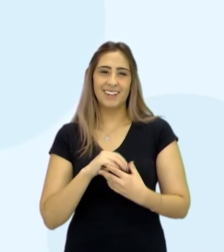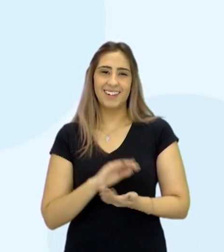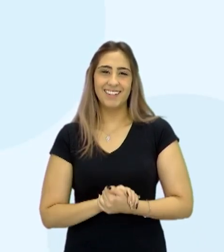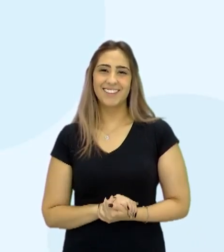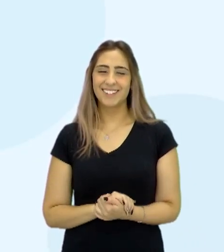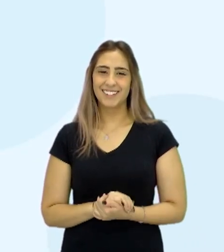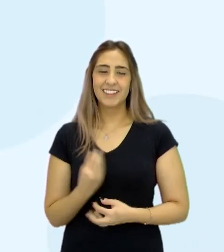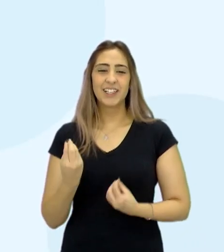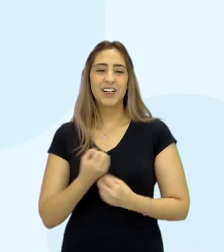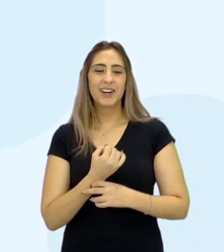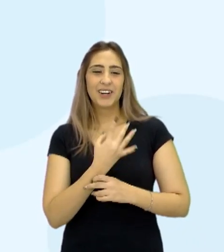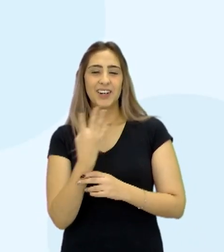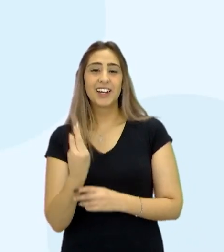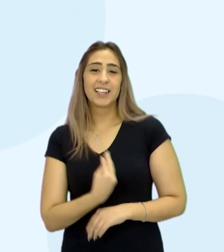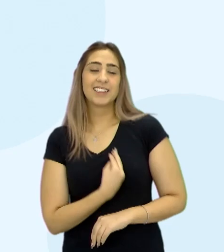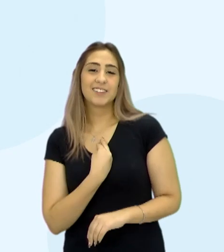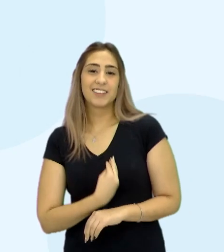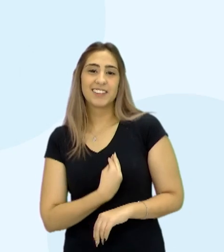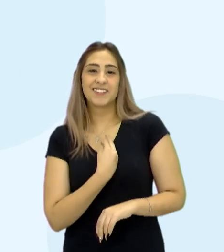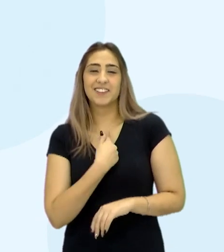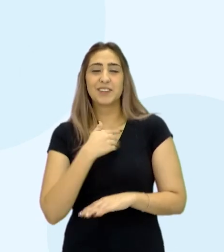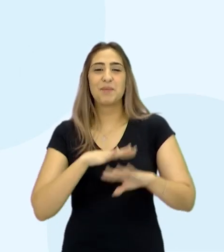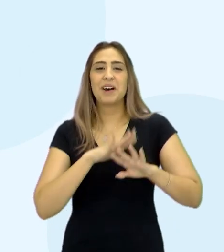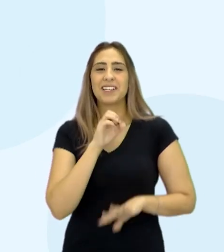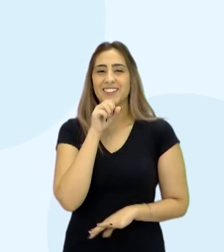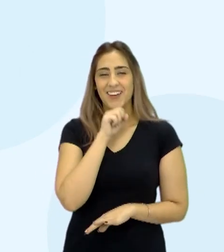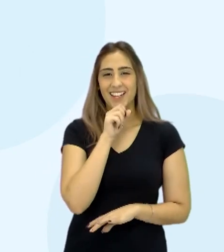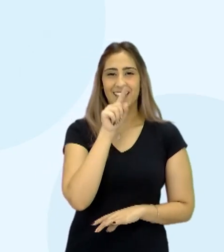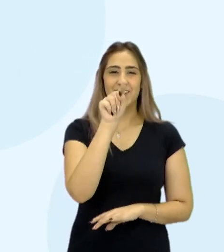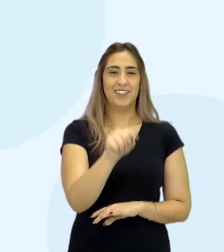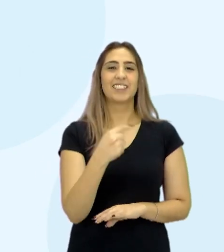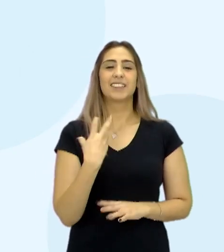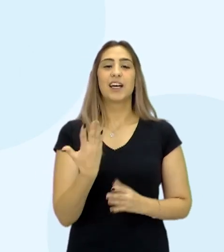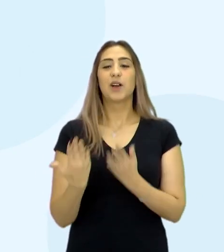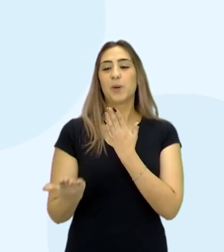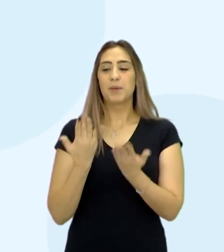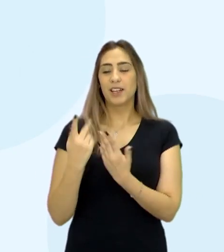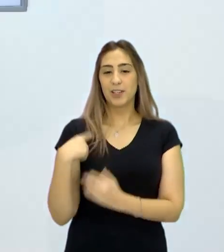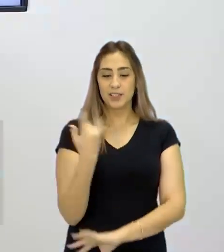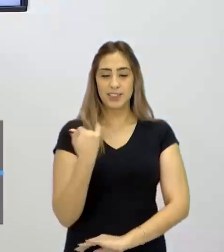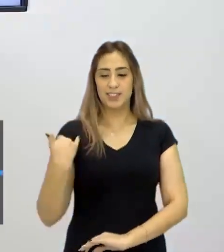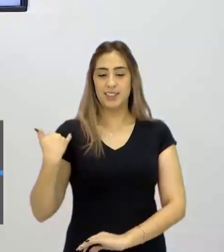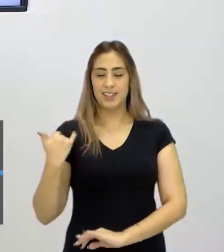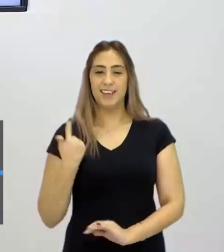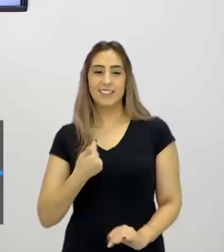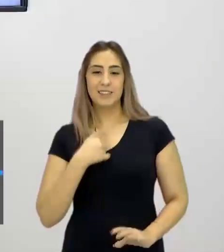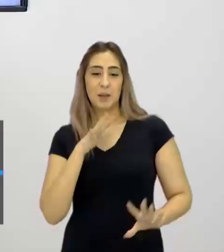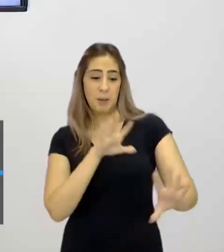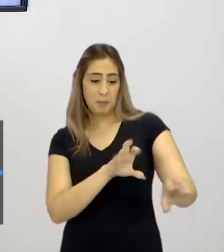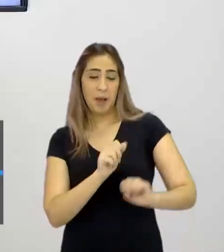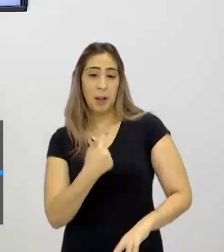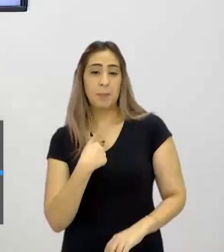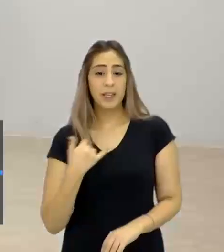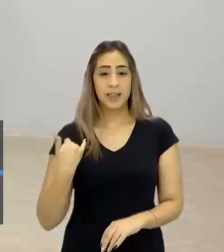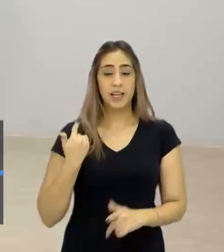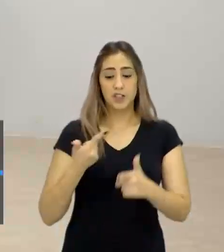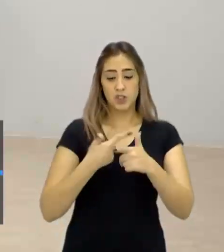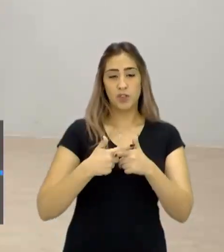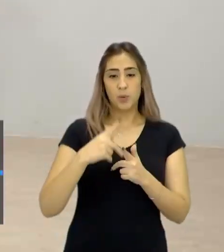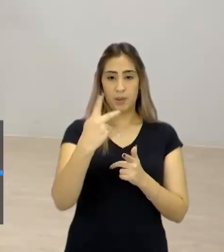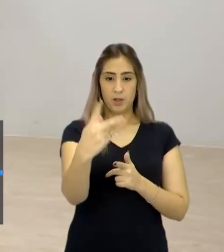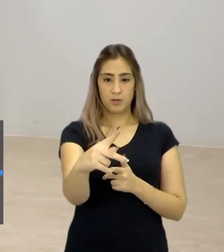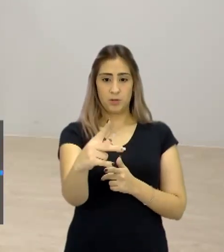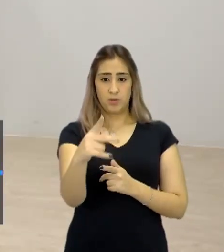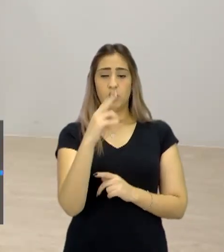assim, quantas vezes eu sou mais velha que você, se a gente quiser comparar nossas idades, eu pego a minha idade e divido pela sua.